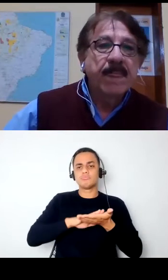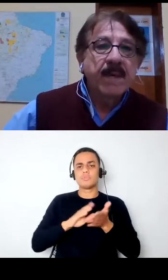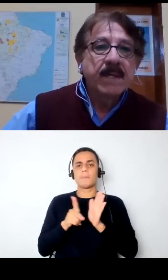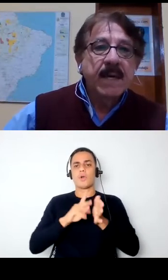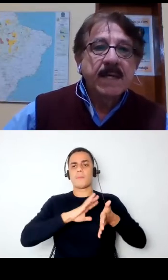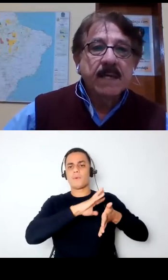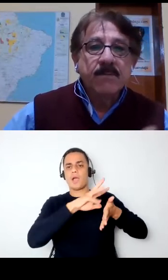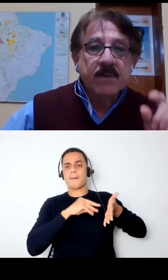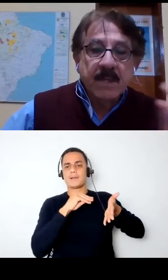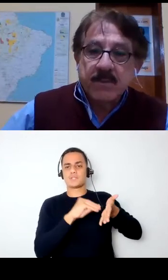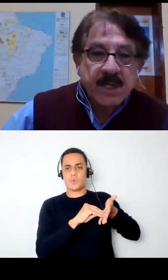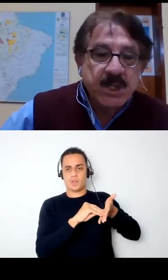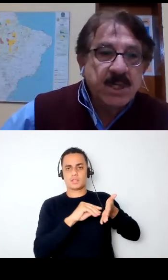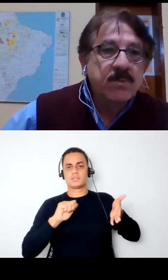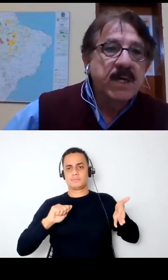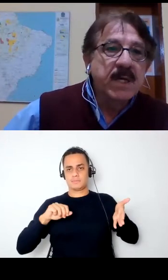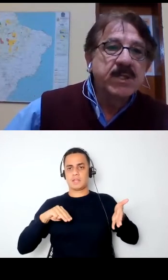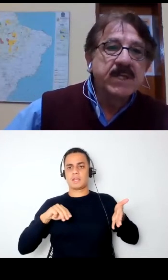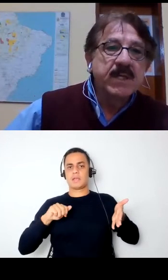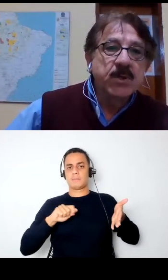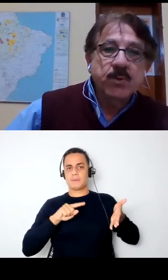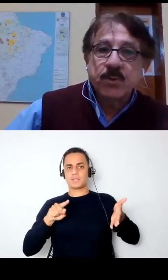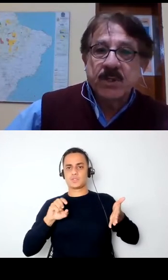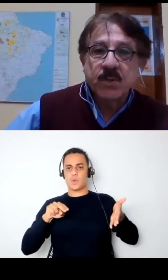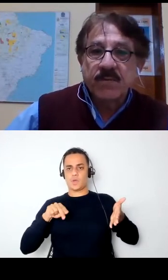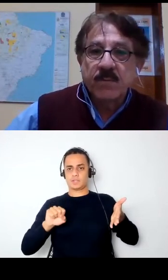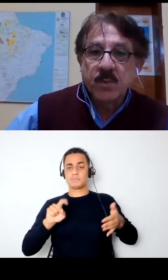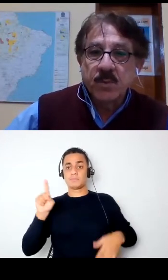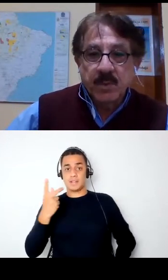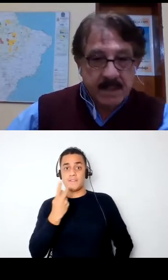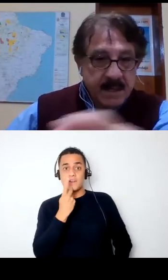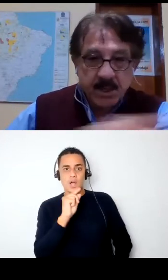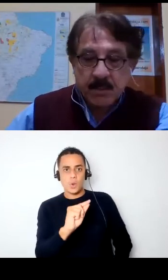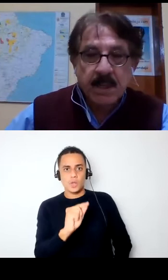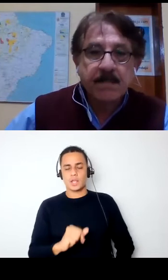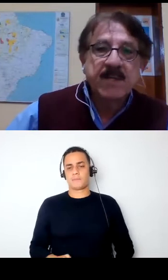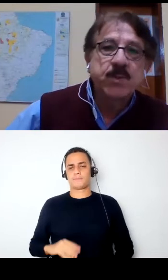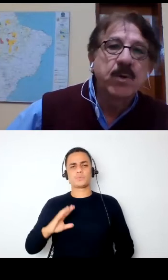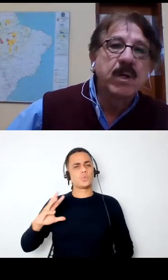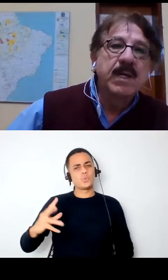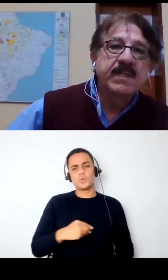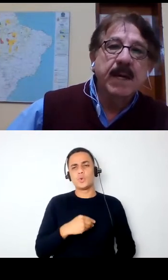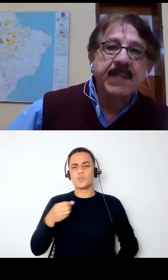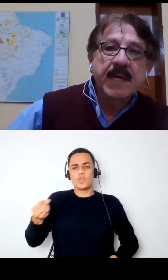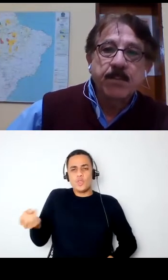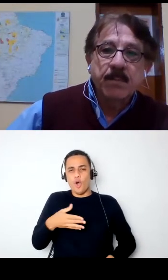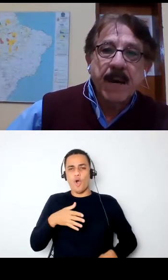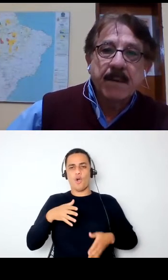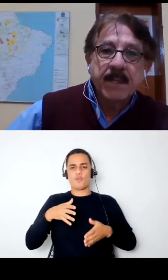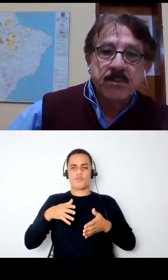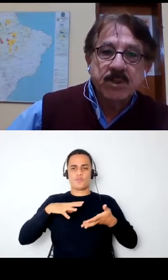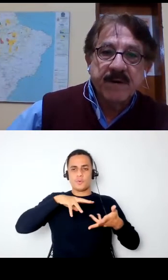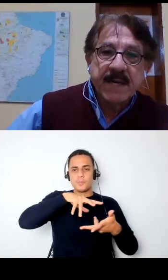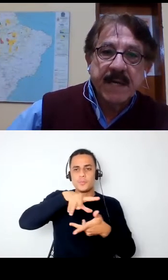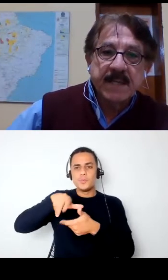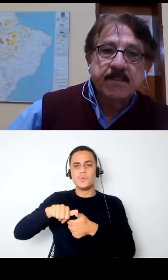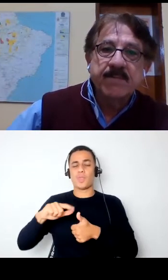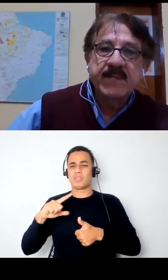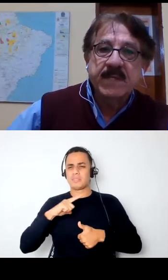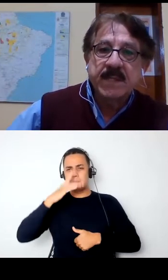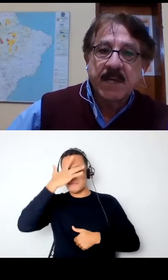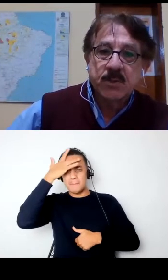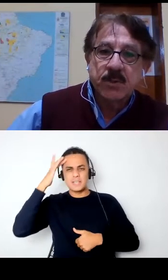favor? E aí eu vou ler um trechinho do que ele diz. Ele diz, todo esse novo mundo, essa região que ele passou, está habitado por bárbaros de